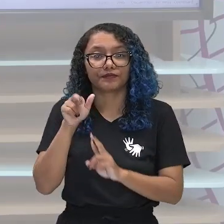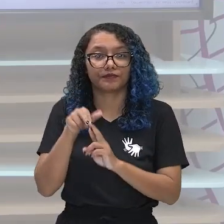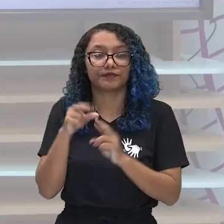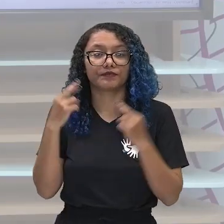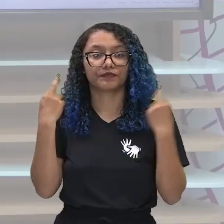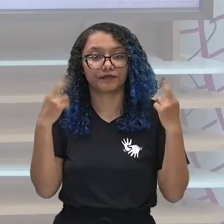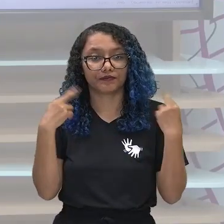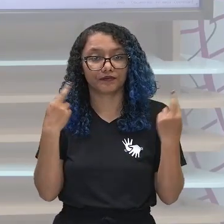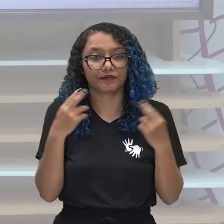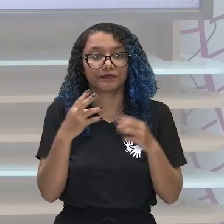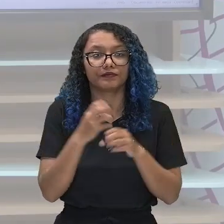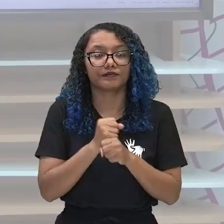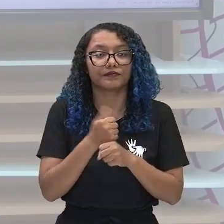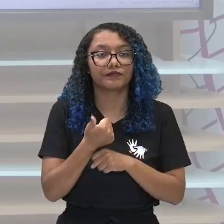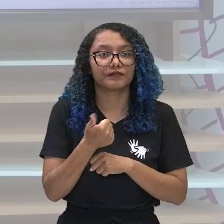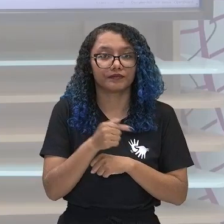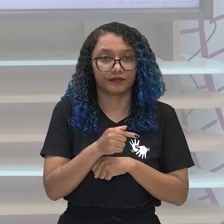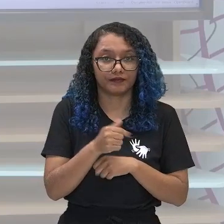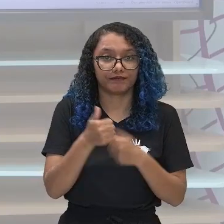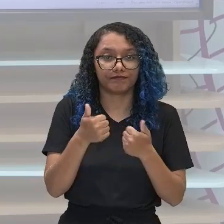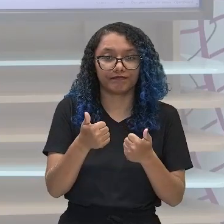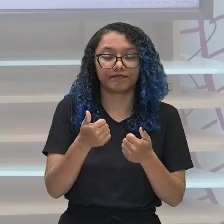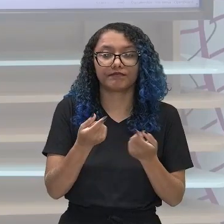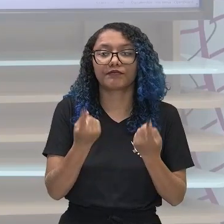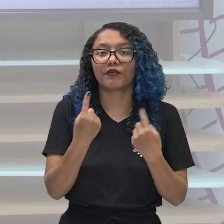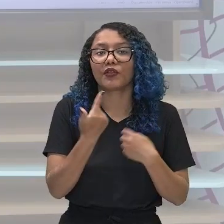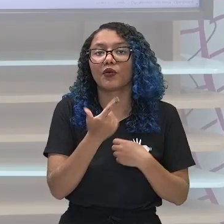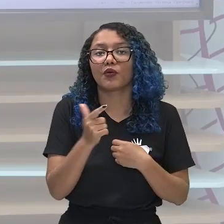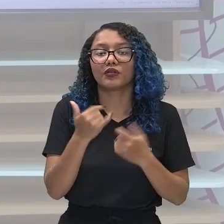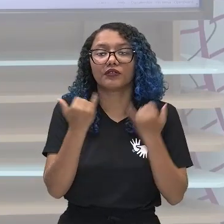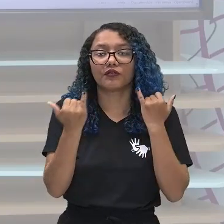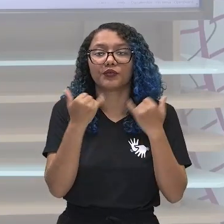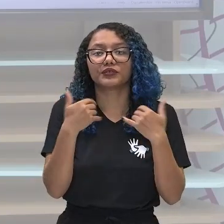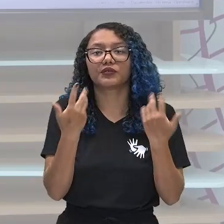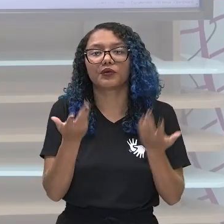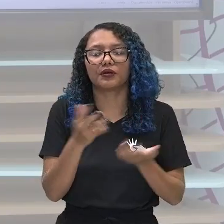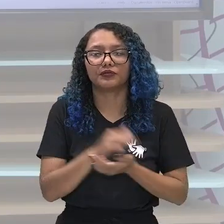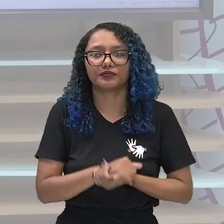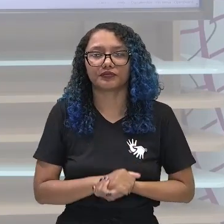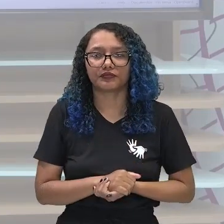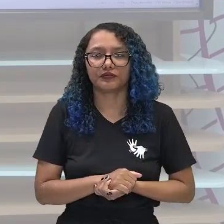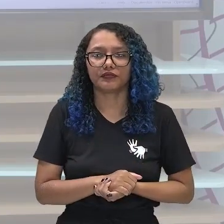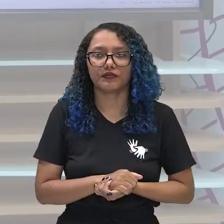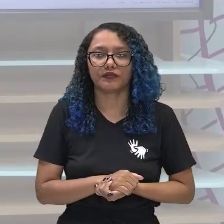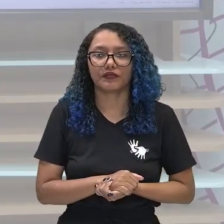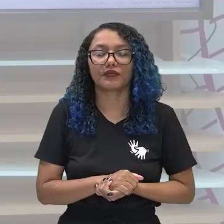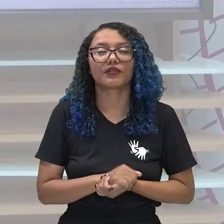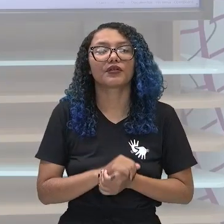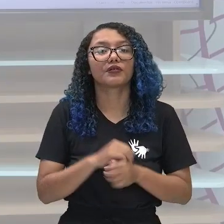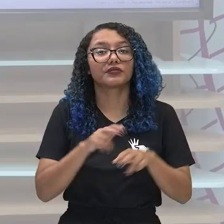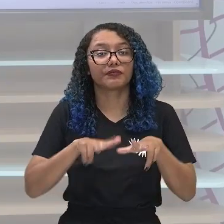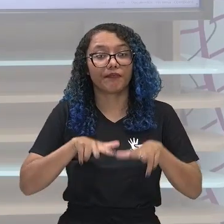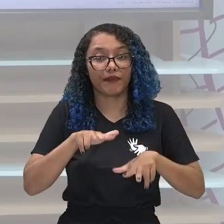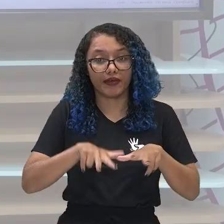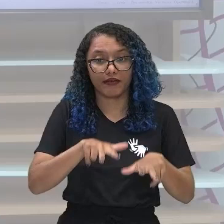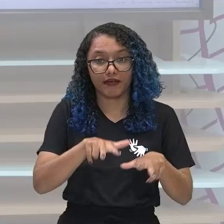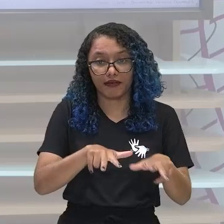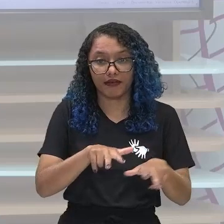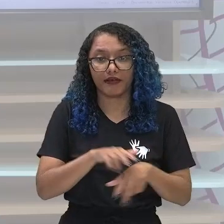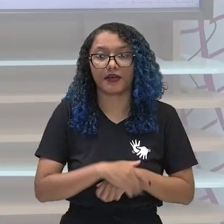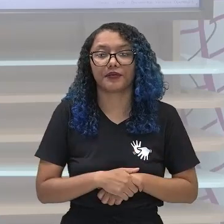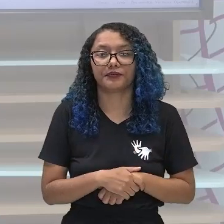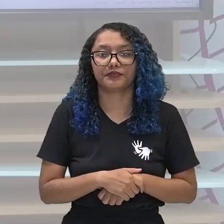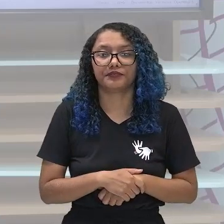são 17. Depois, a outra informação que foi dada foi exatamente para os pés, né?